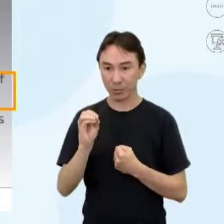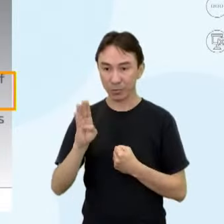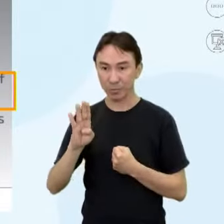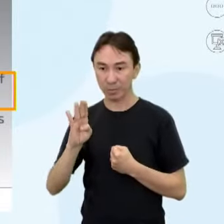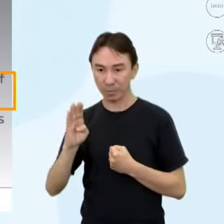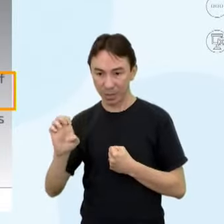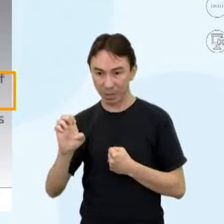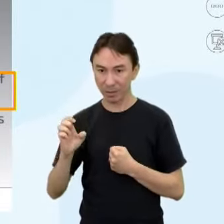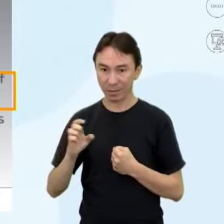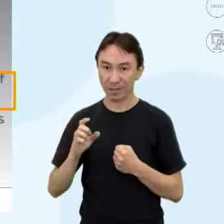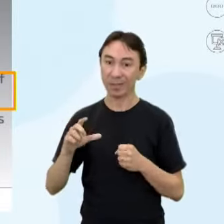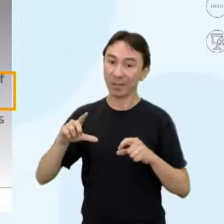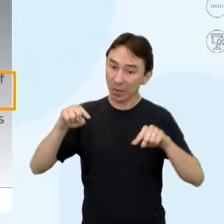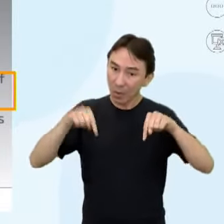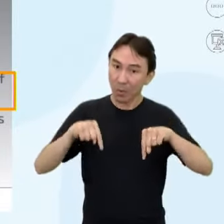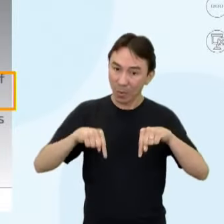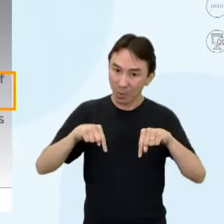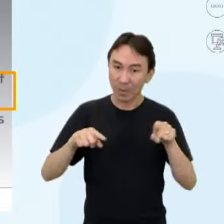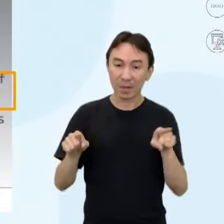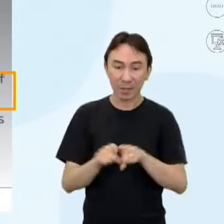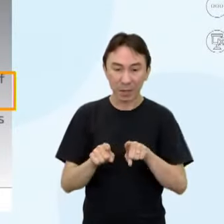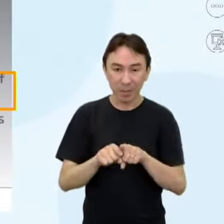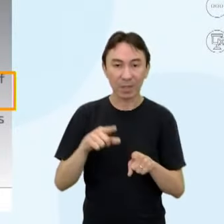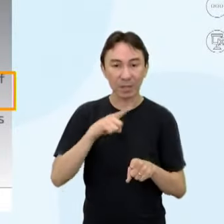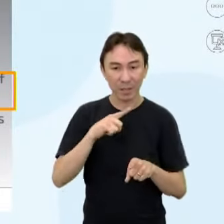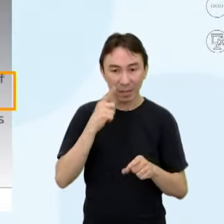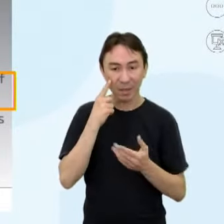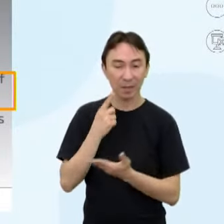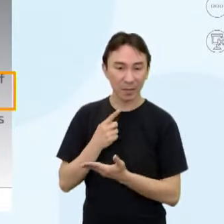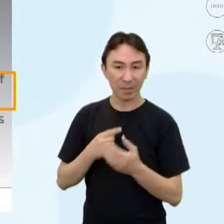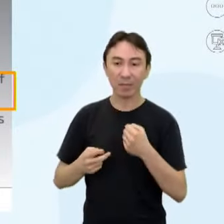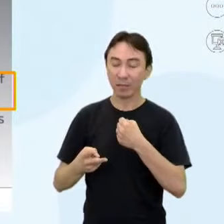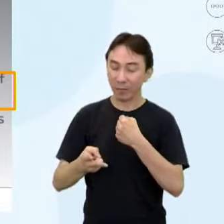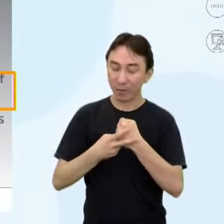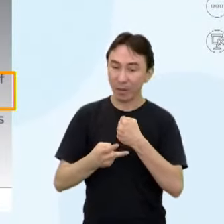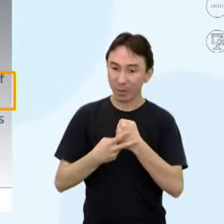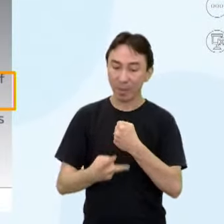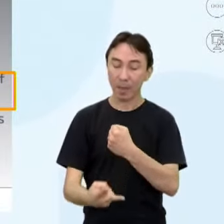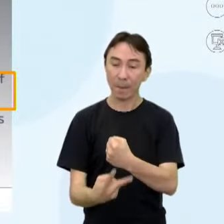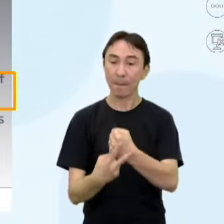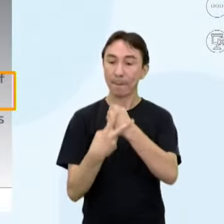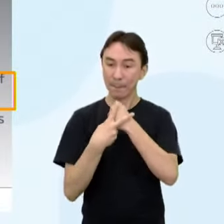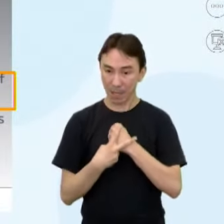o composed, que está ali na terceira coluninha, né, no verbo no particípio